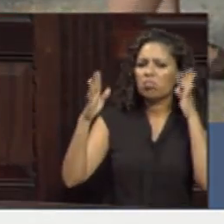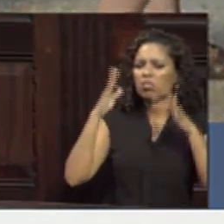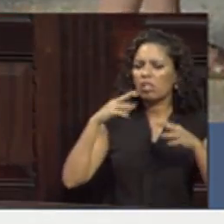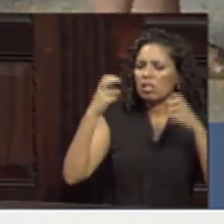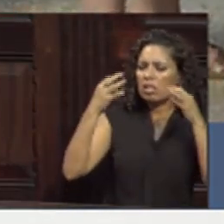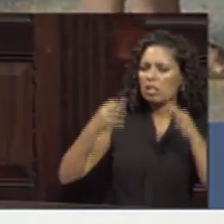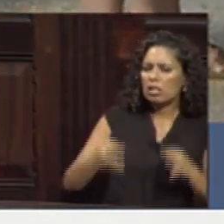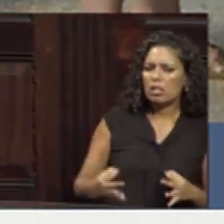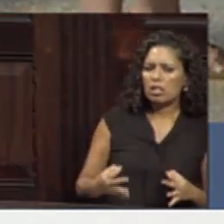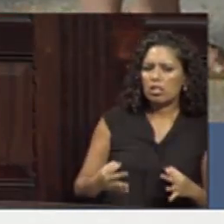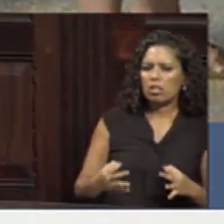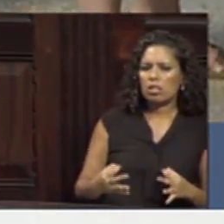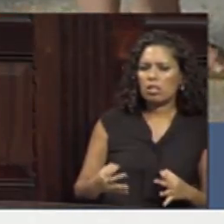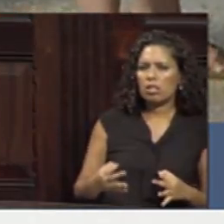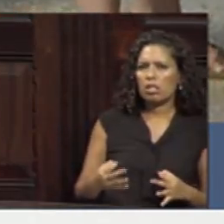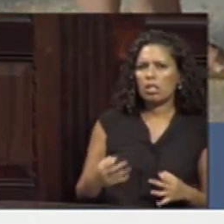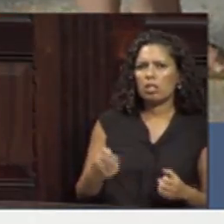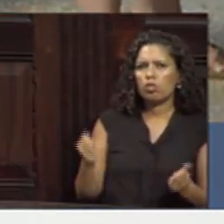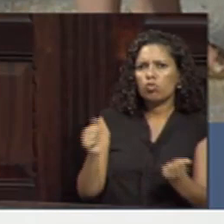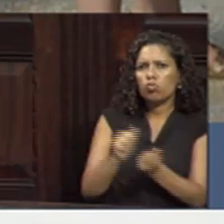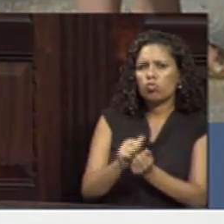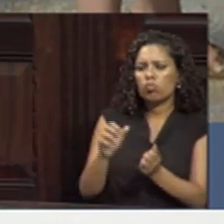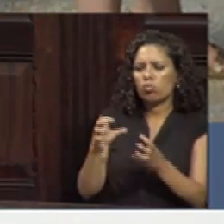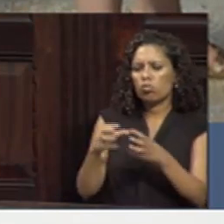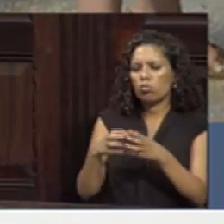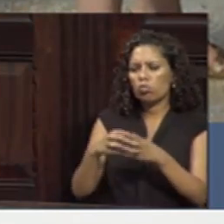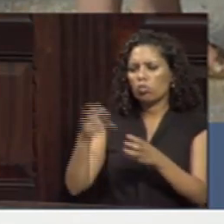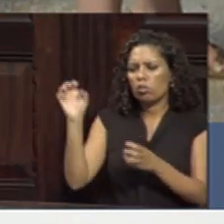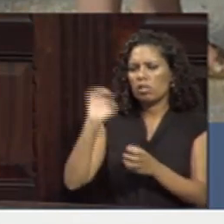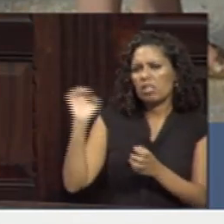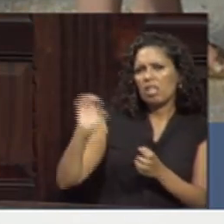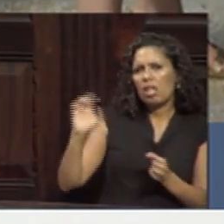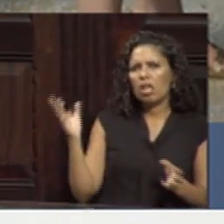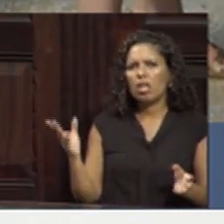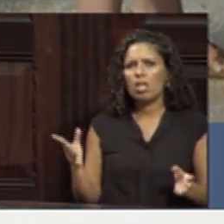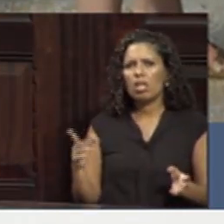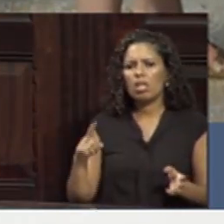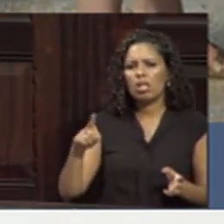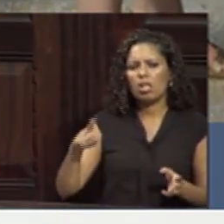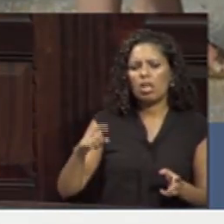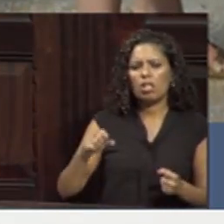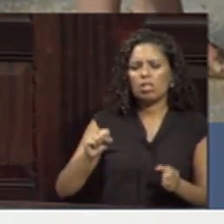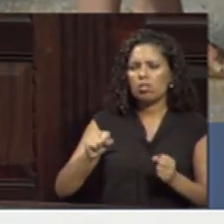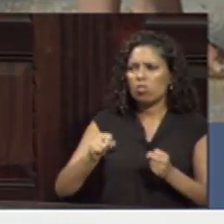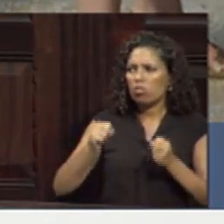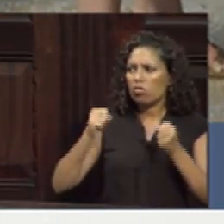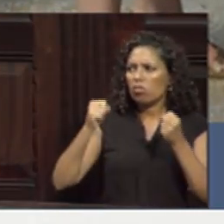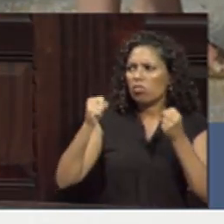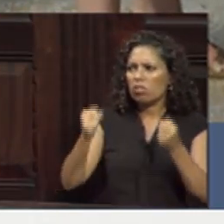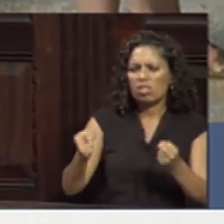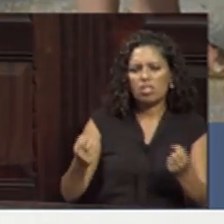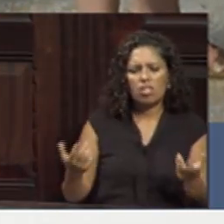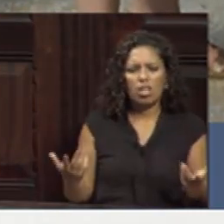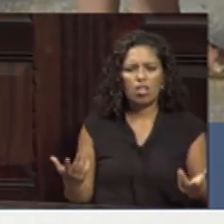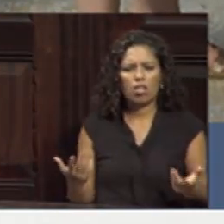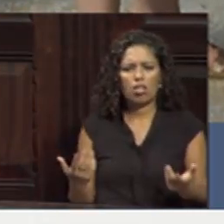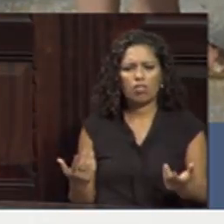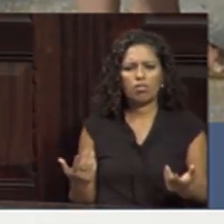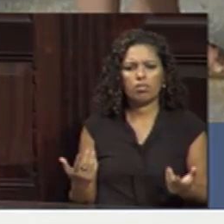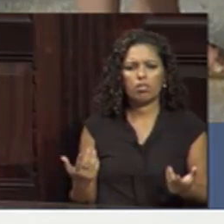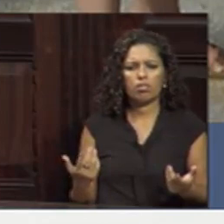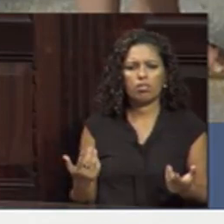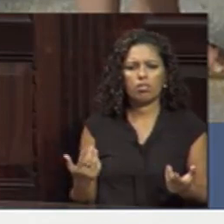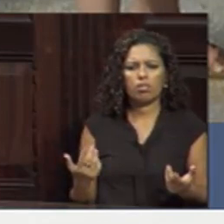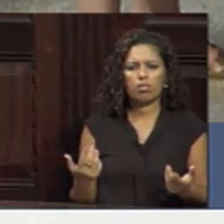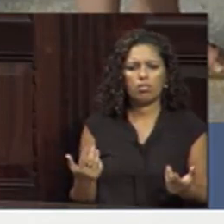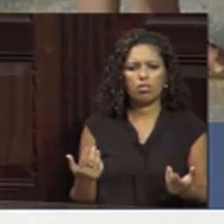passeatas LGBT, sempre com aquele sorriso encantador, com as suas mechas pintadas de várias cores. Era a coisa